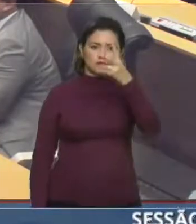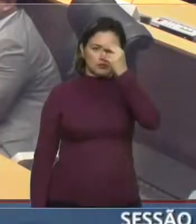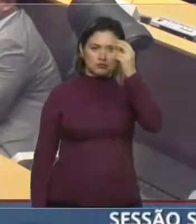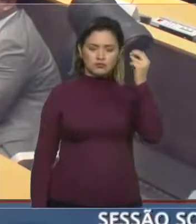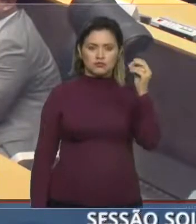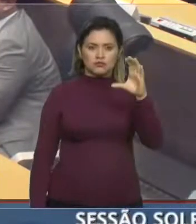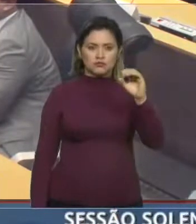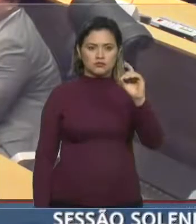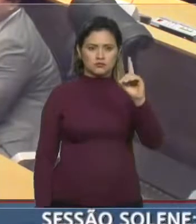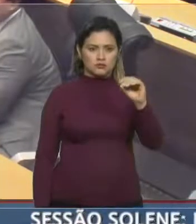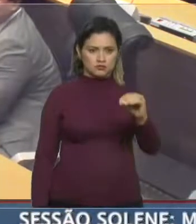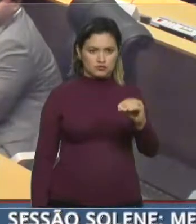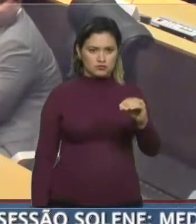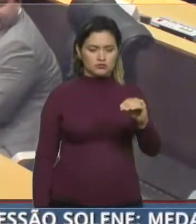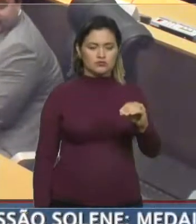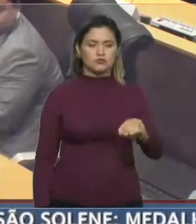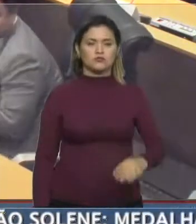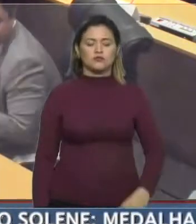seu conterrâneo também,